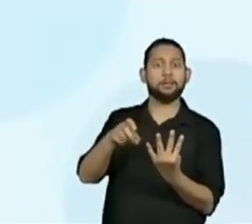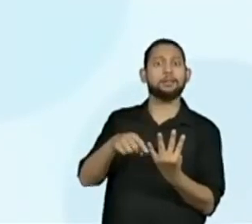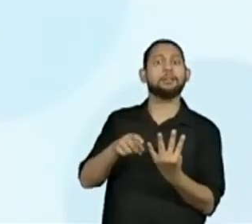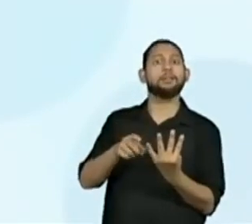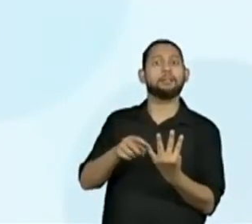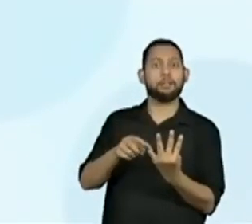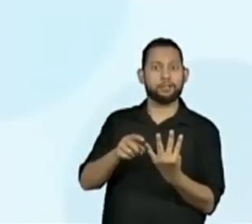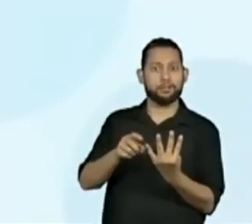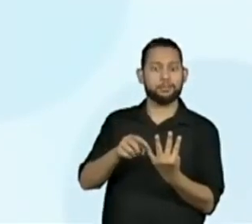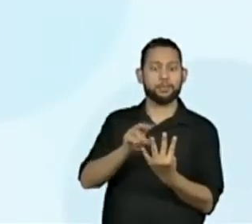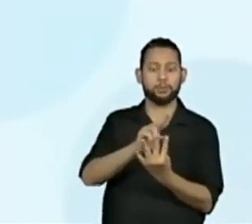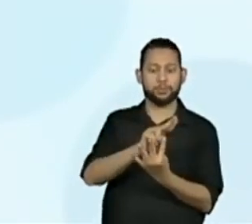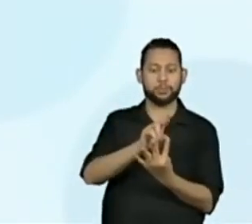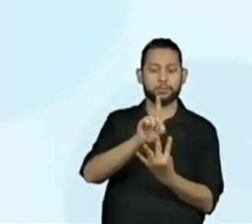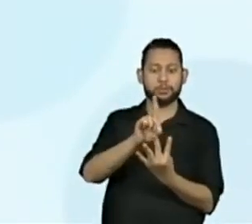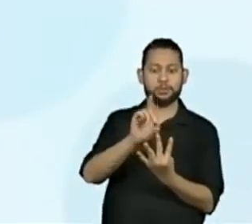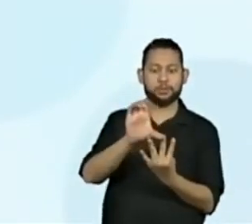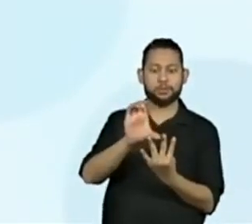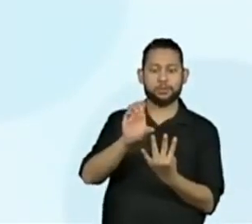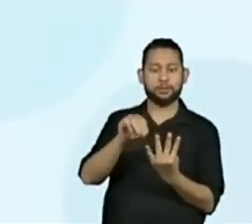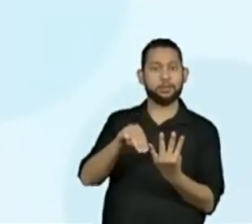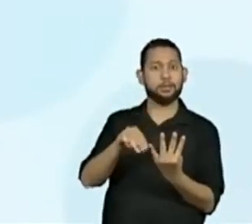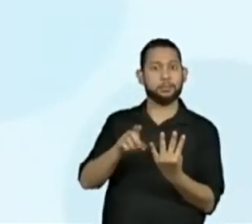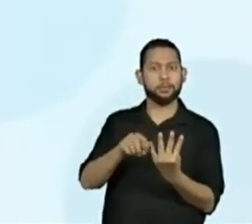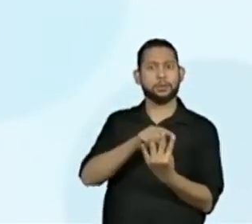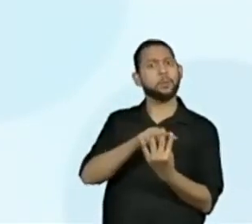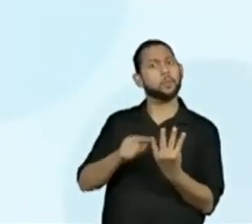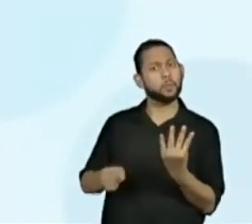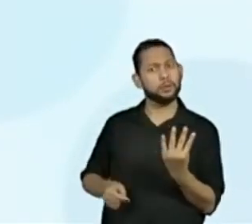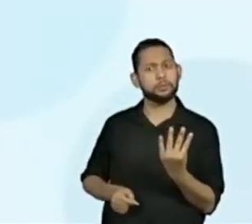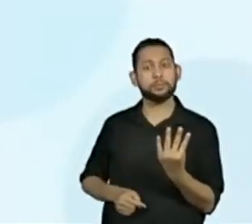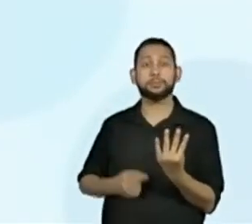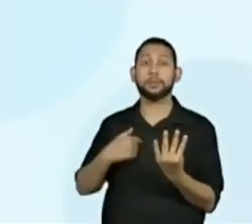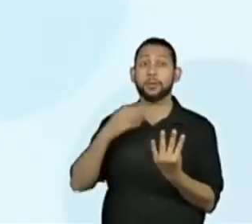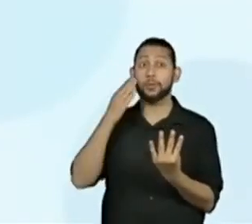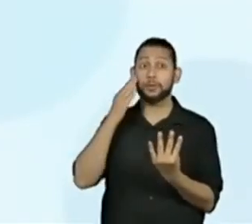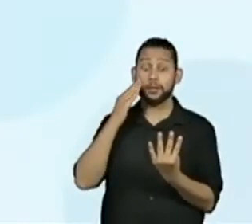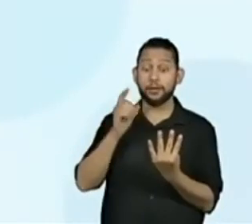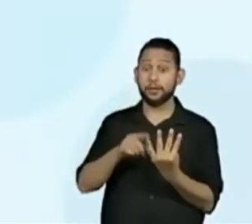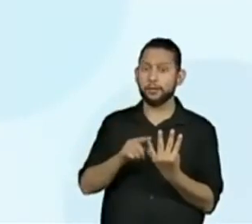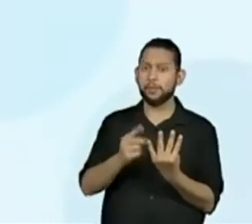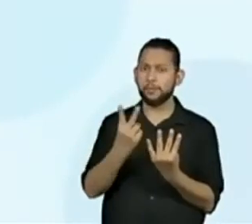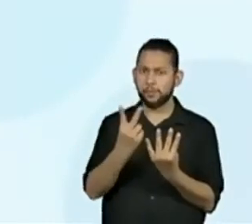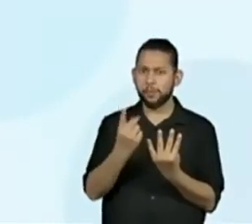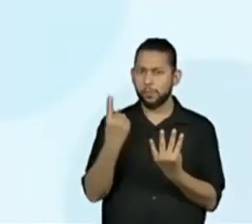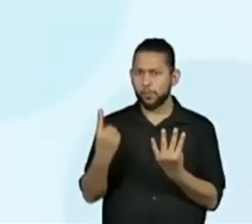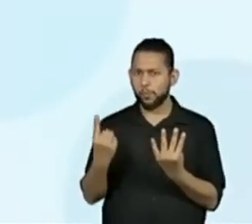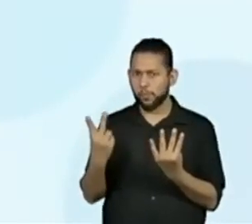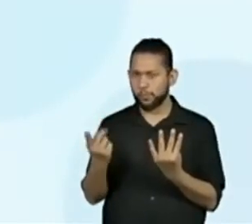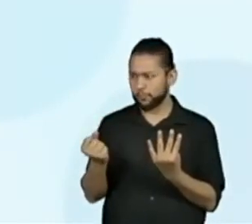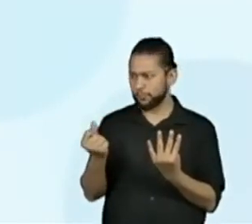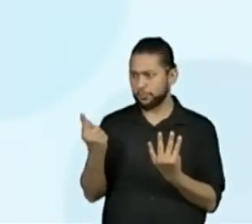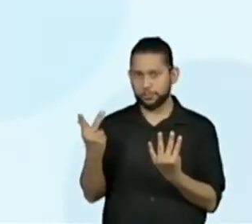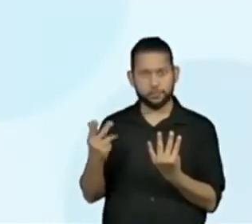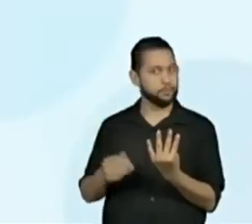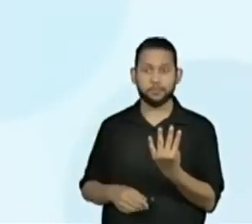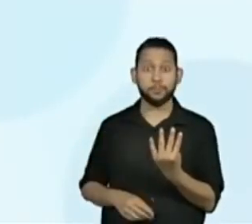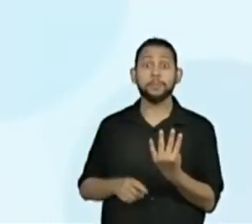Então, ele é formado por 4 algarismos, então eu sei que esse 2, ele não é o número 2. Ele